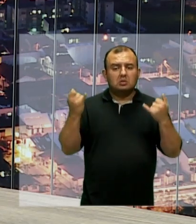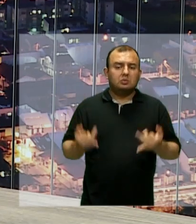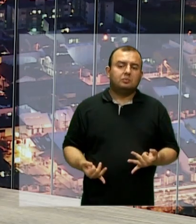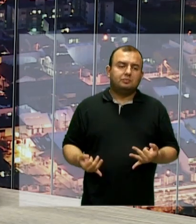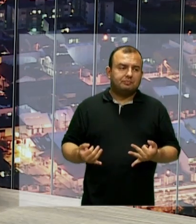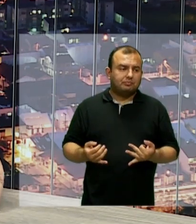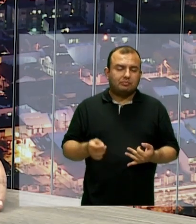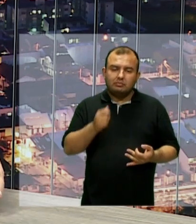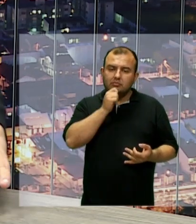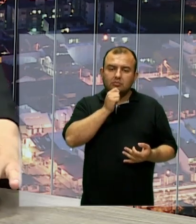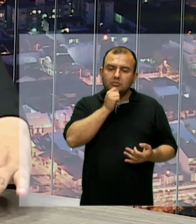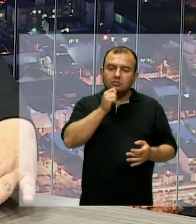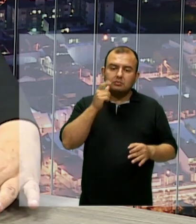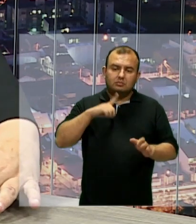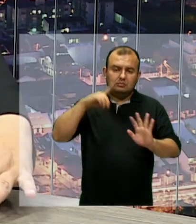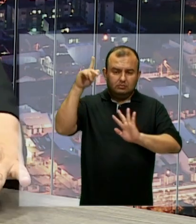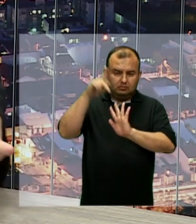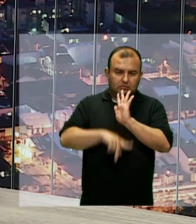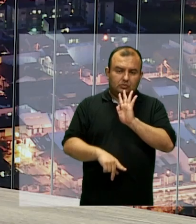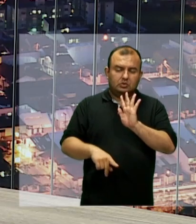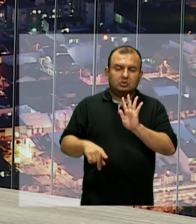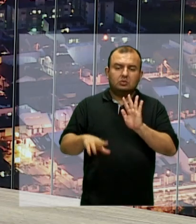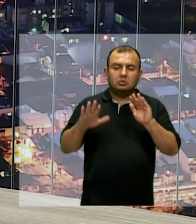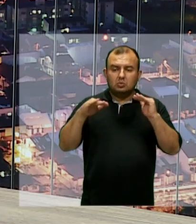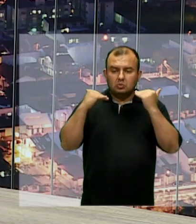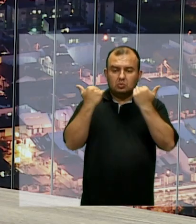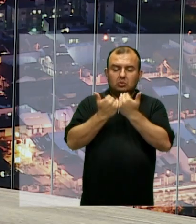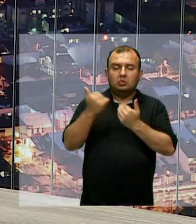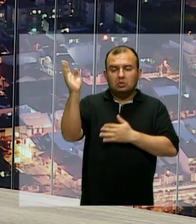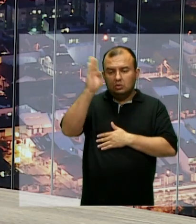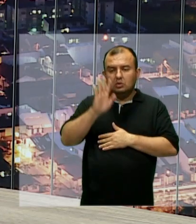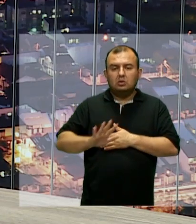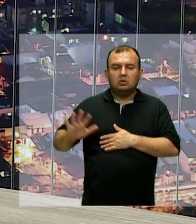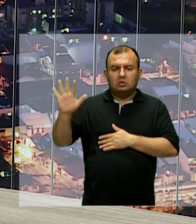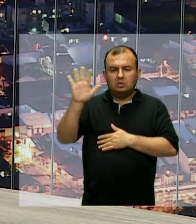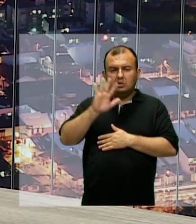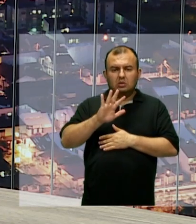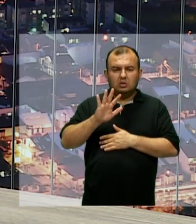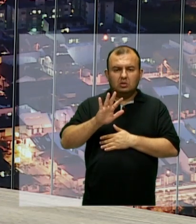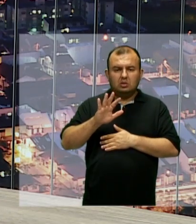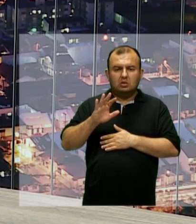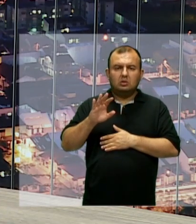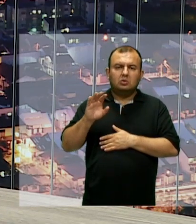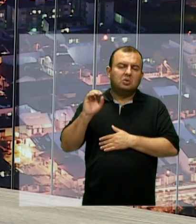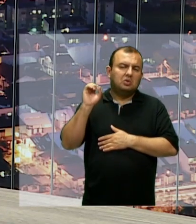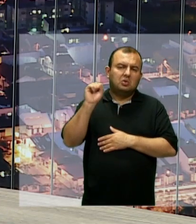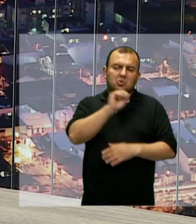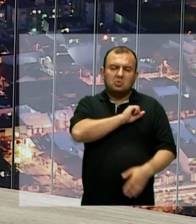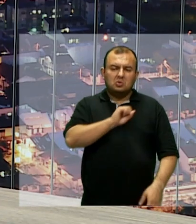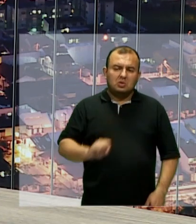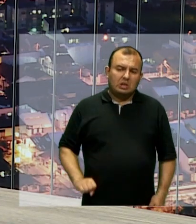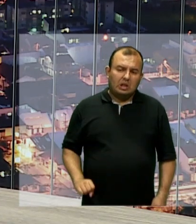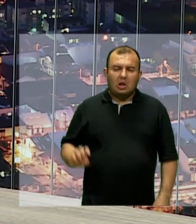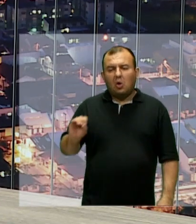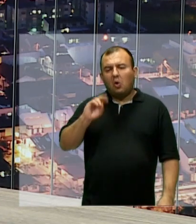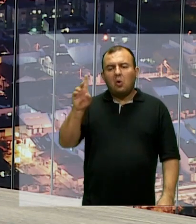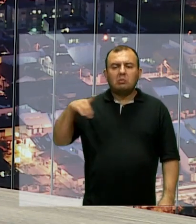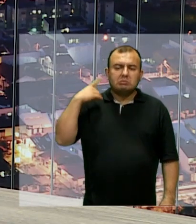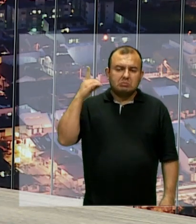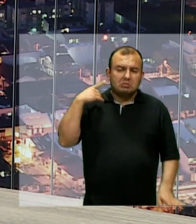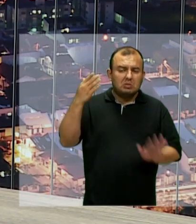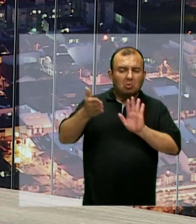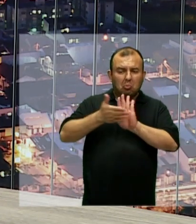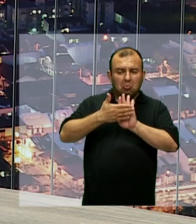definição nisso, mas tinha um projeto no Congresso Nacional, não sei se é no Senado ou se é um deputado que